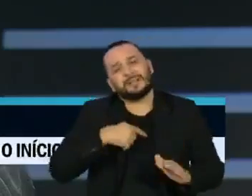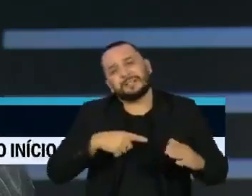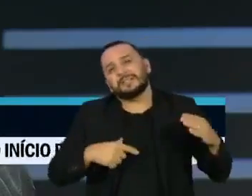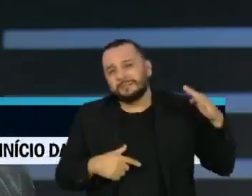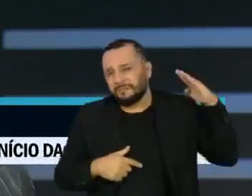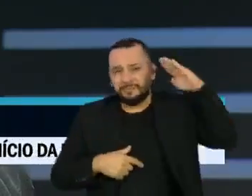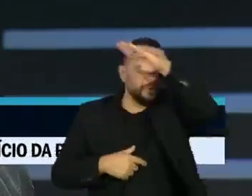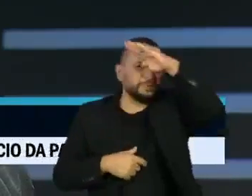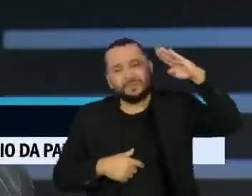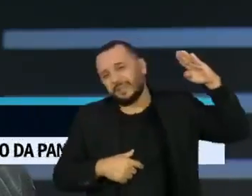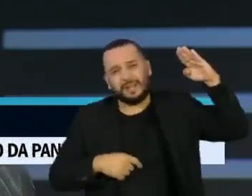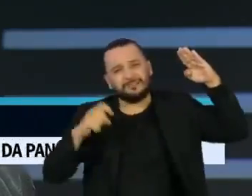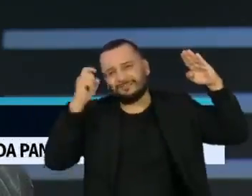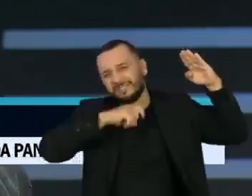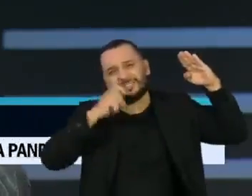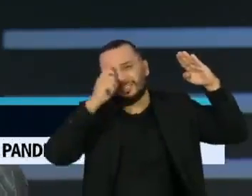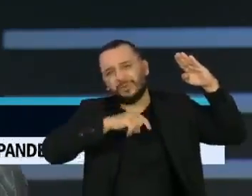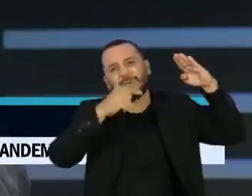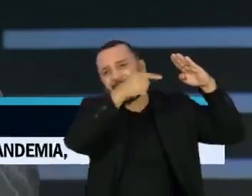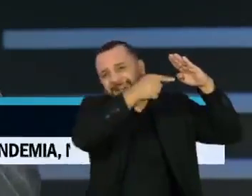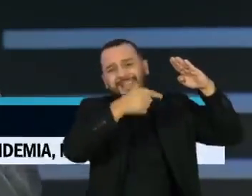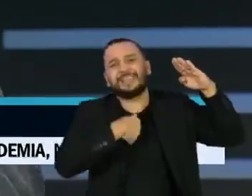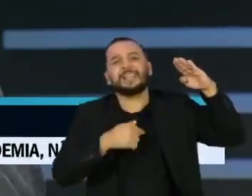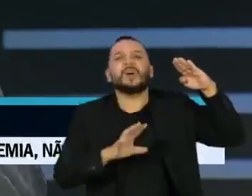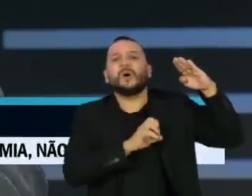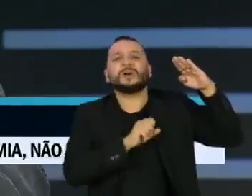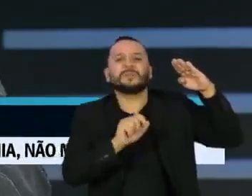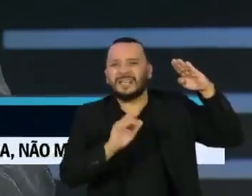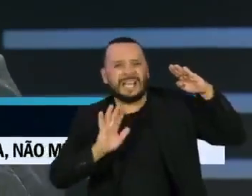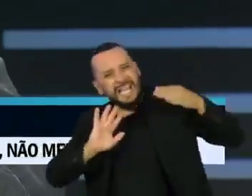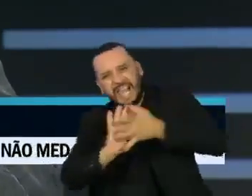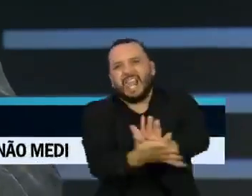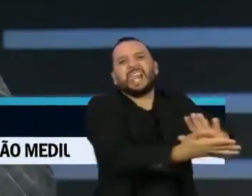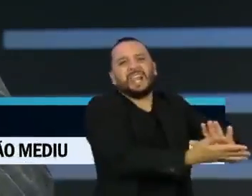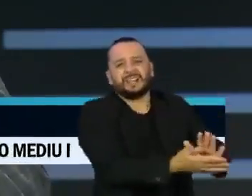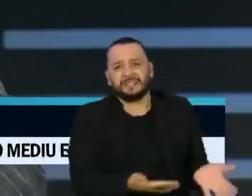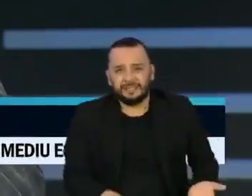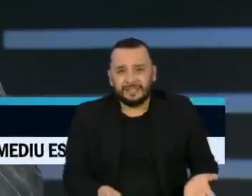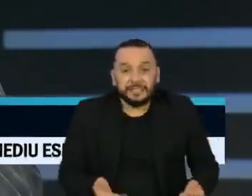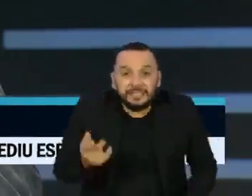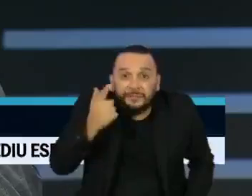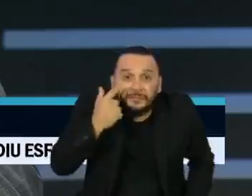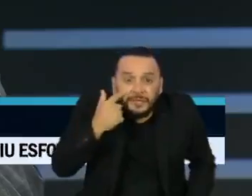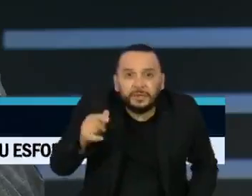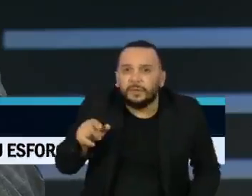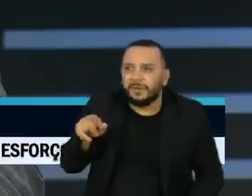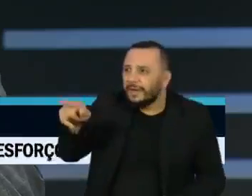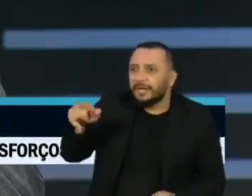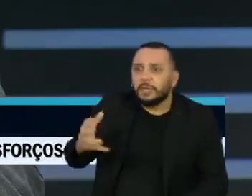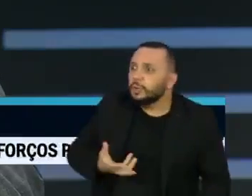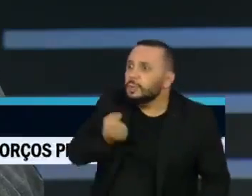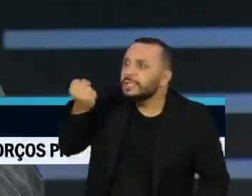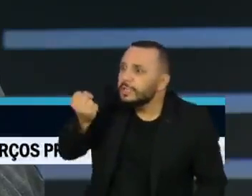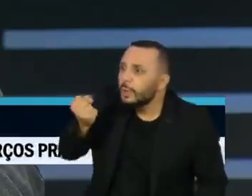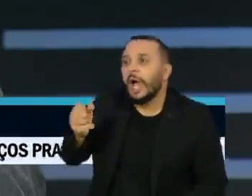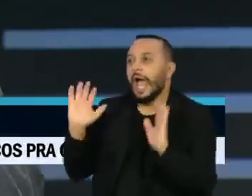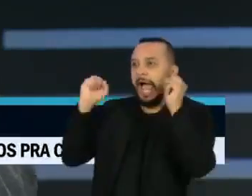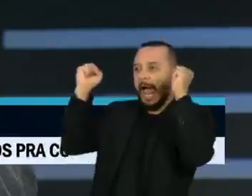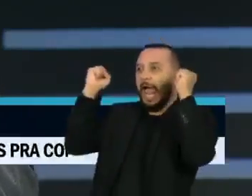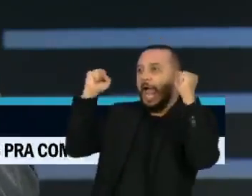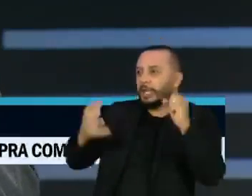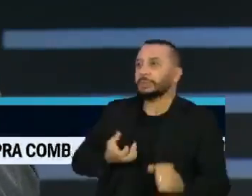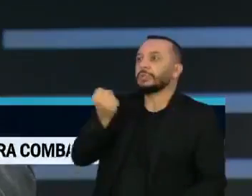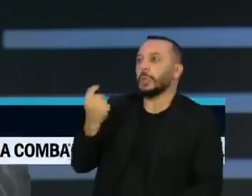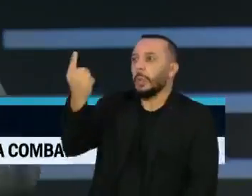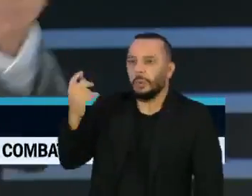na presidência da República, um genocida, alguém que comemorou suicídio, alguém que tratou uma médica aqui de São Paulo, a